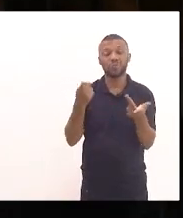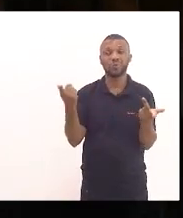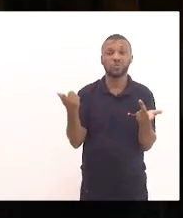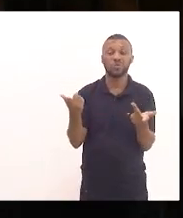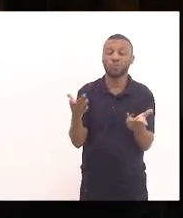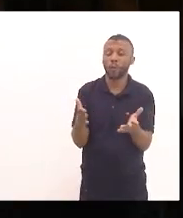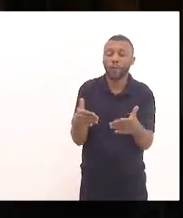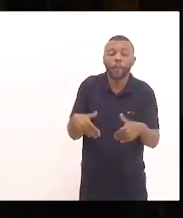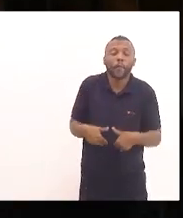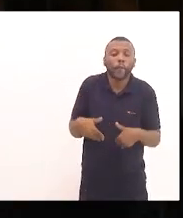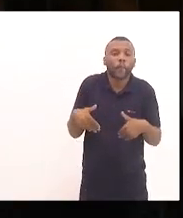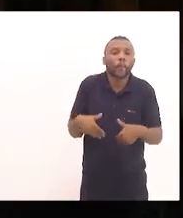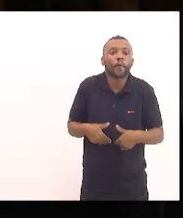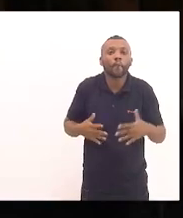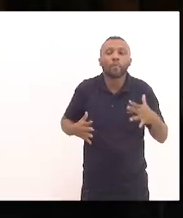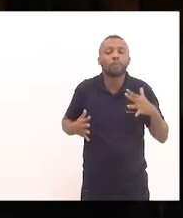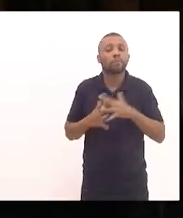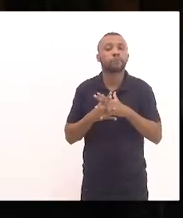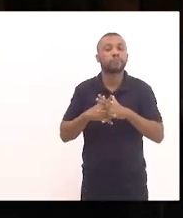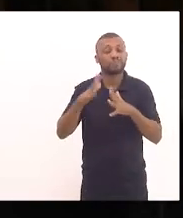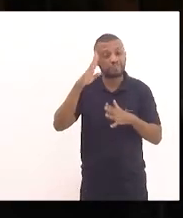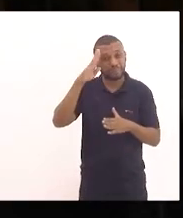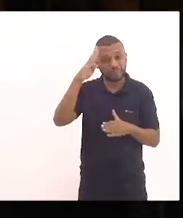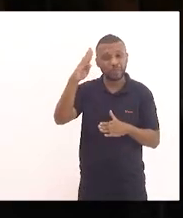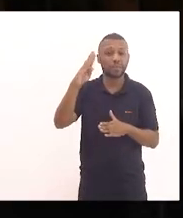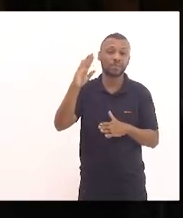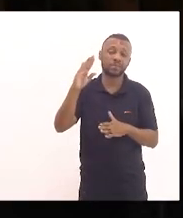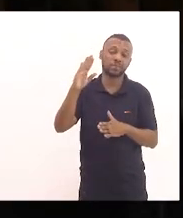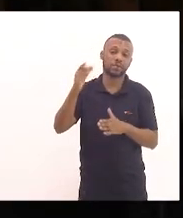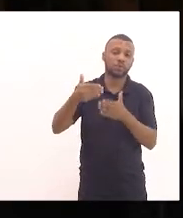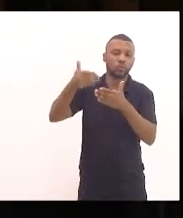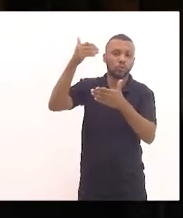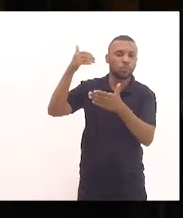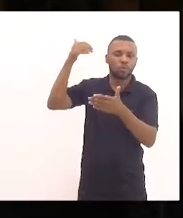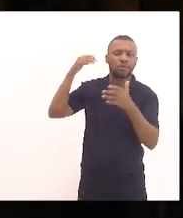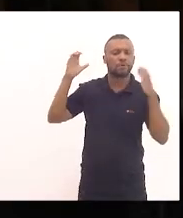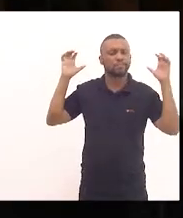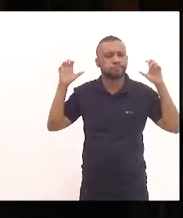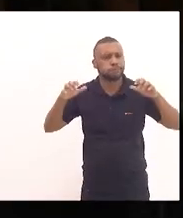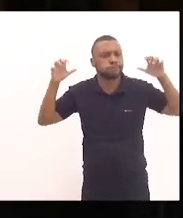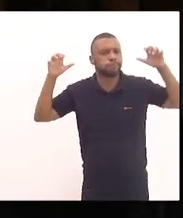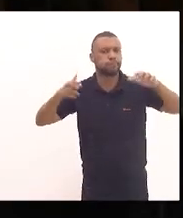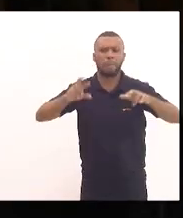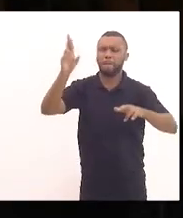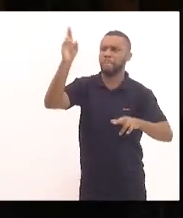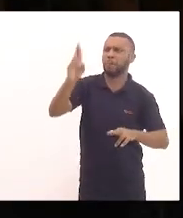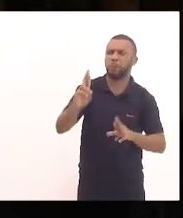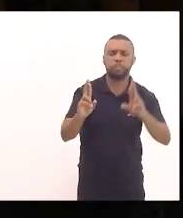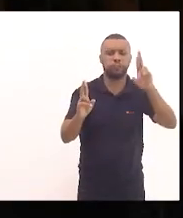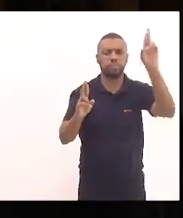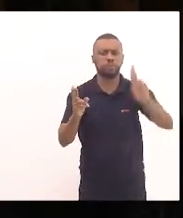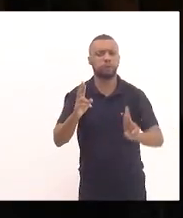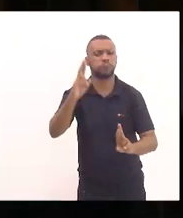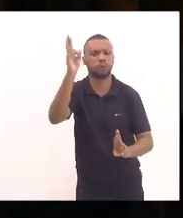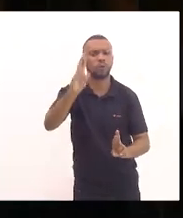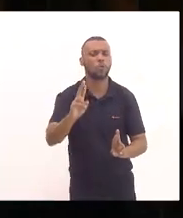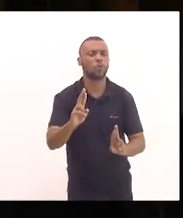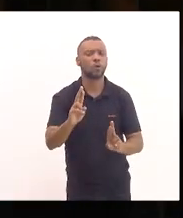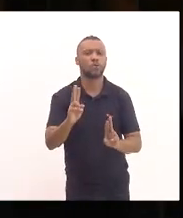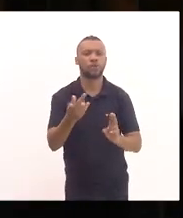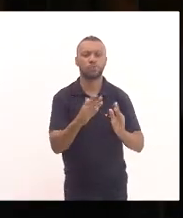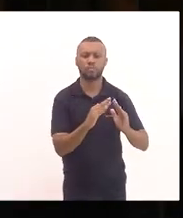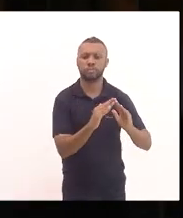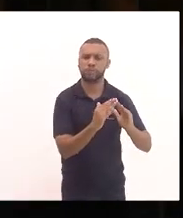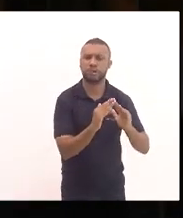em especial diante das últimas chuvas no estado do Rio de Janeiro, que acabou com muitas